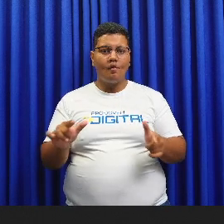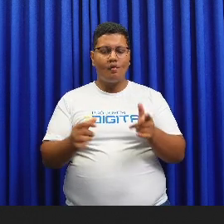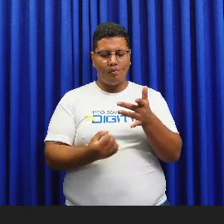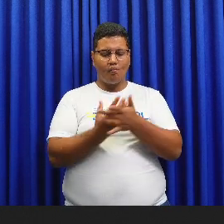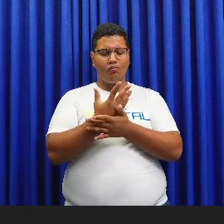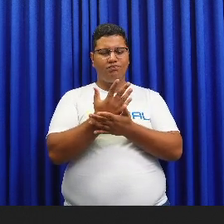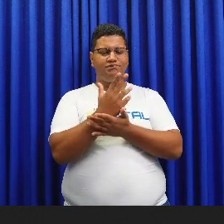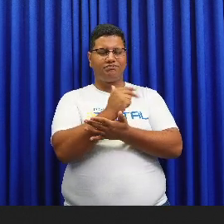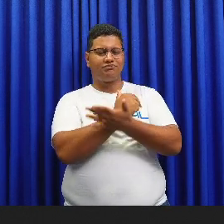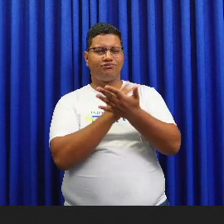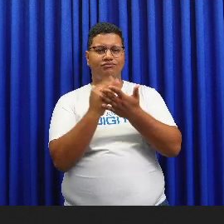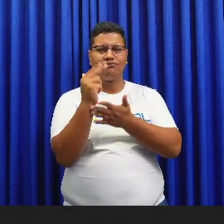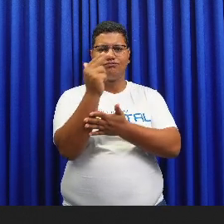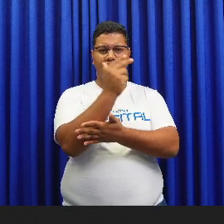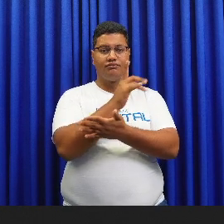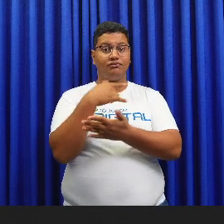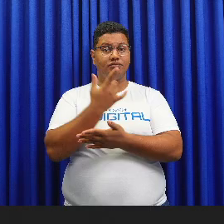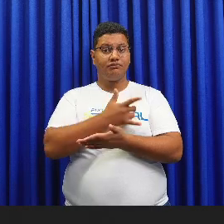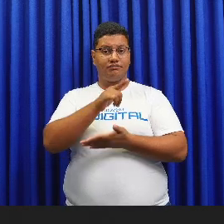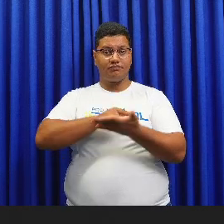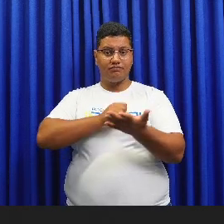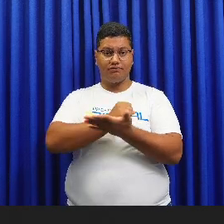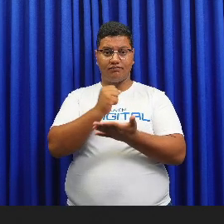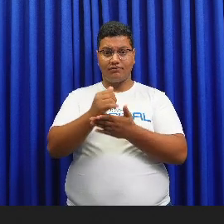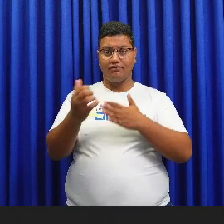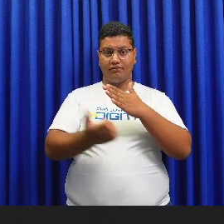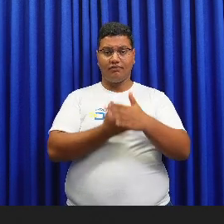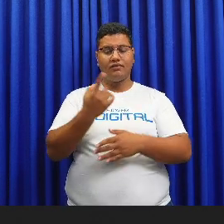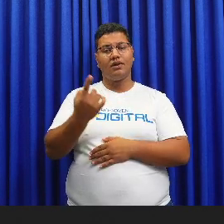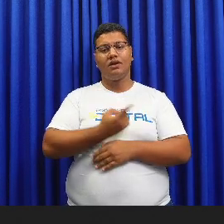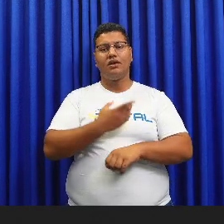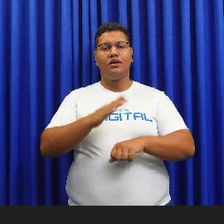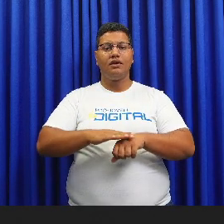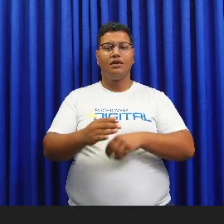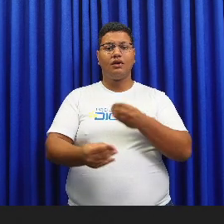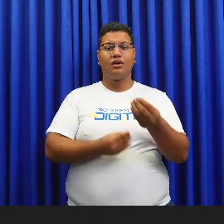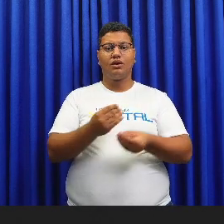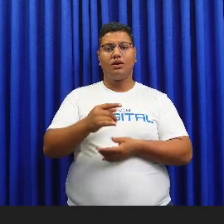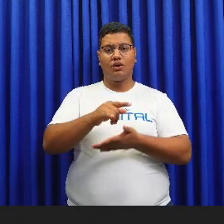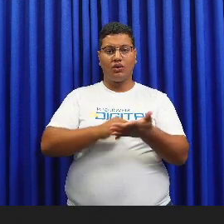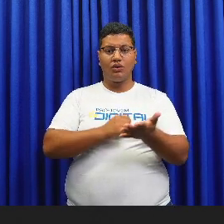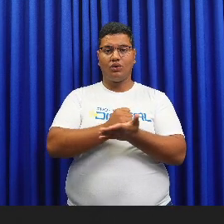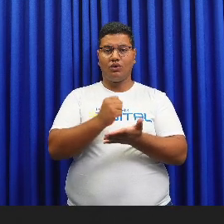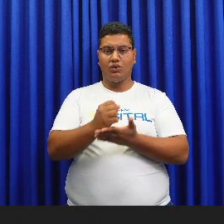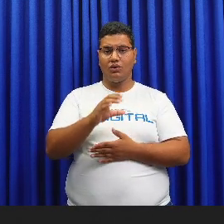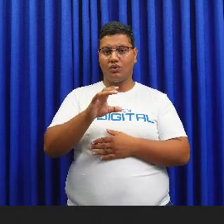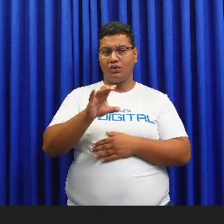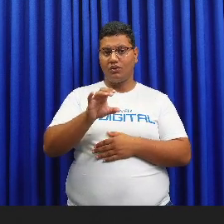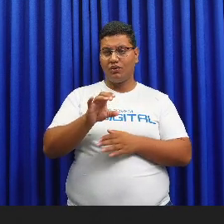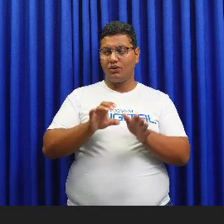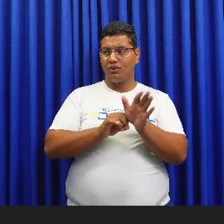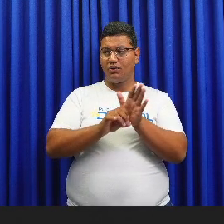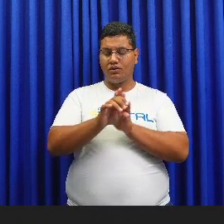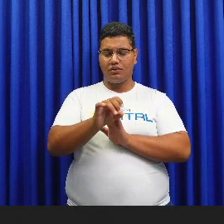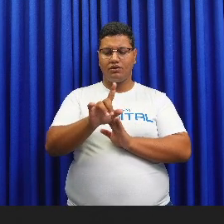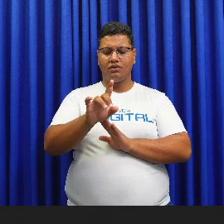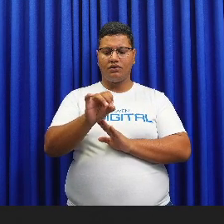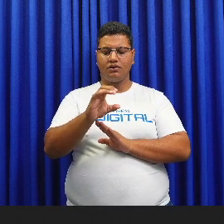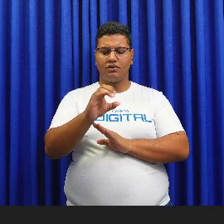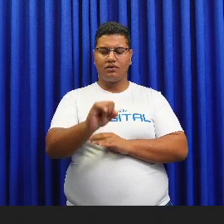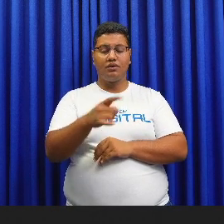mostrar que o nosso contrato aqui na empresa a gente faz lá pelo Google Docs. Então, isso aqui é uma forma de